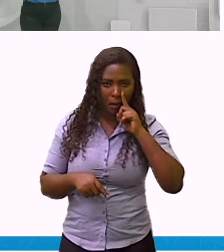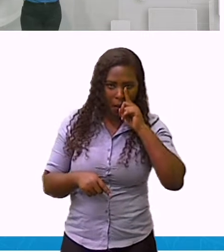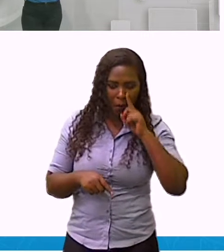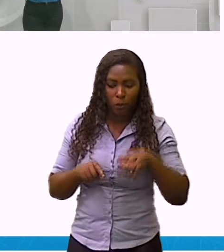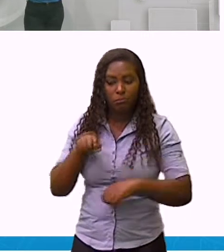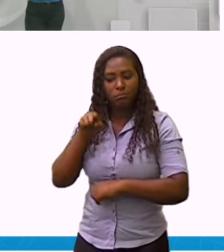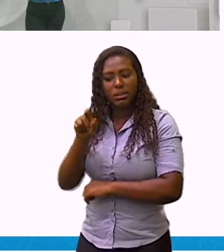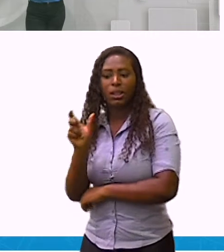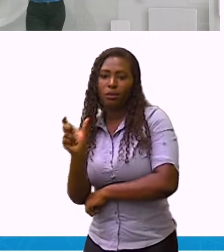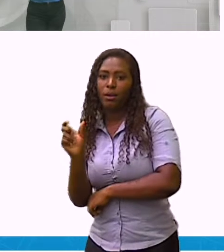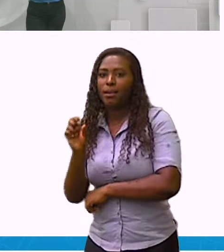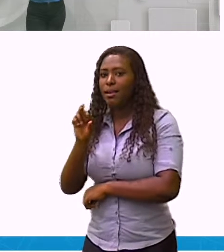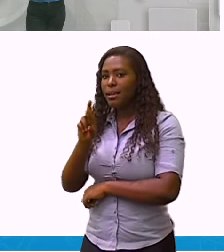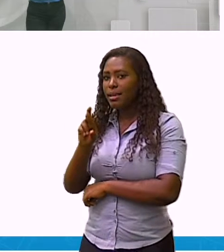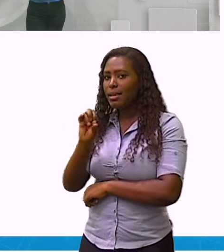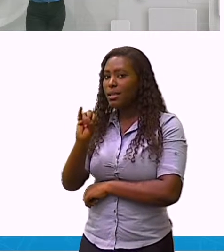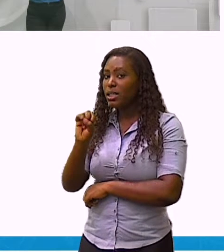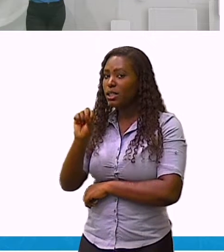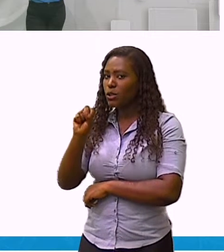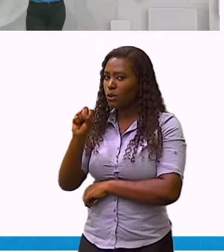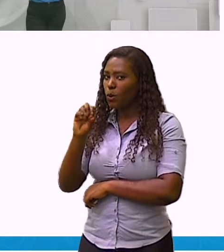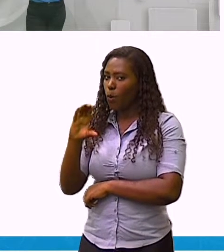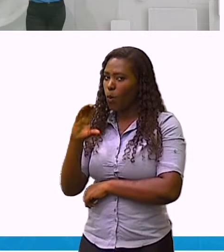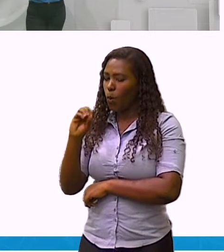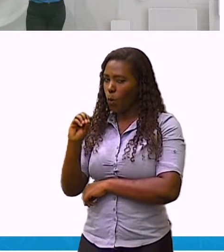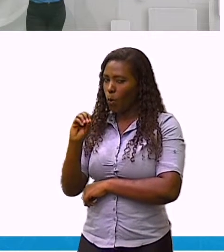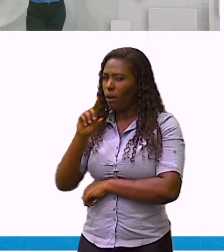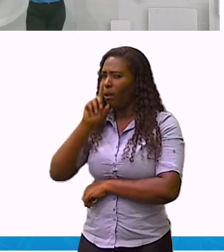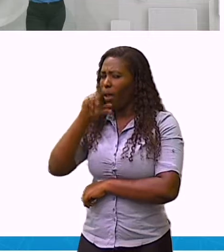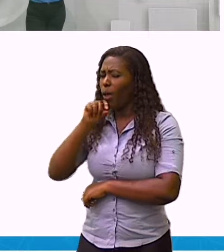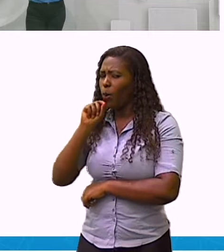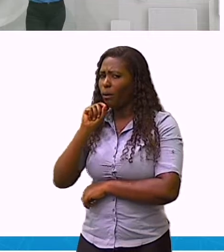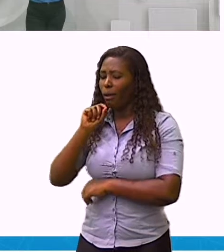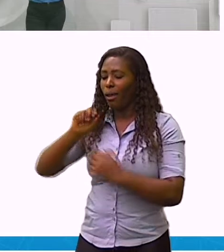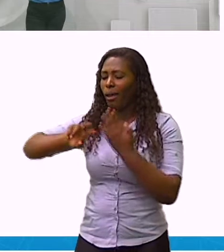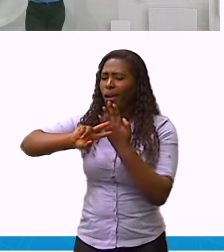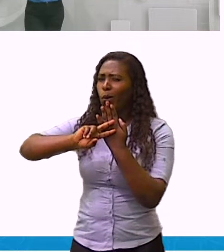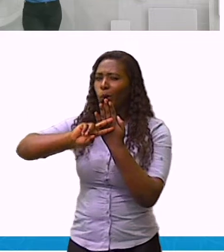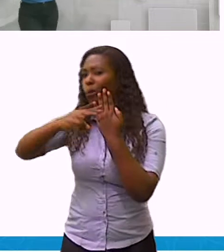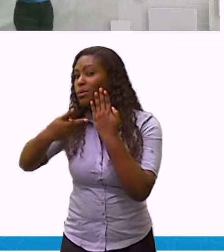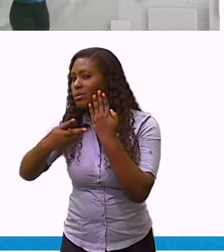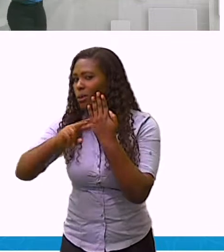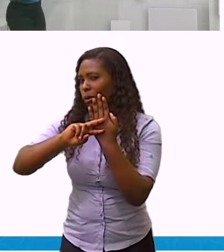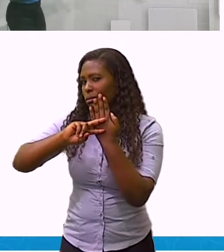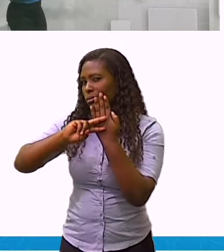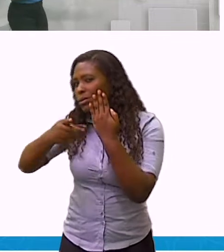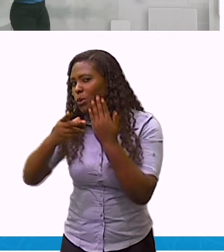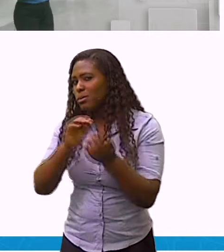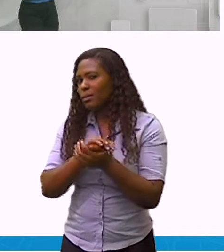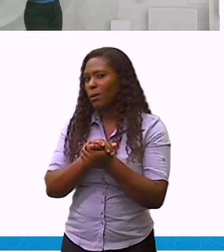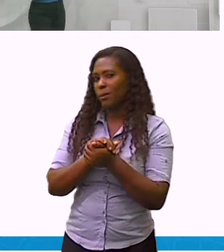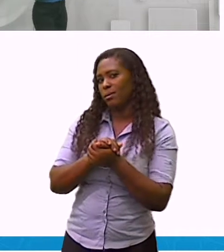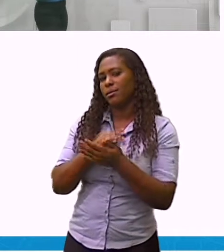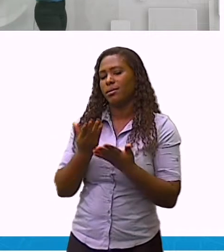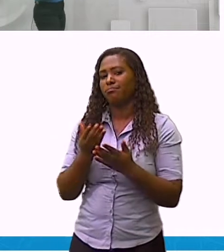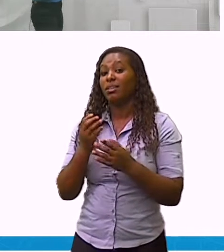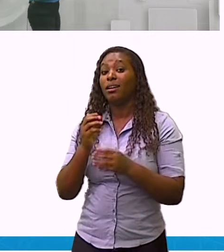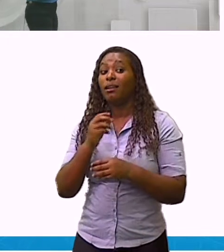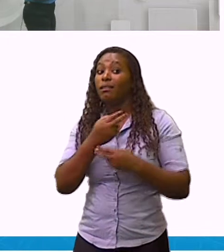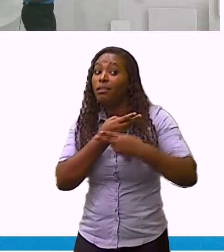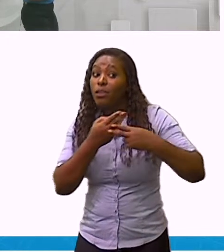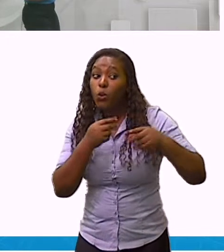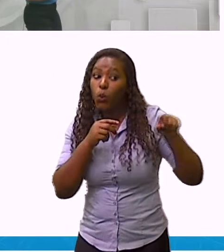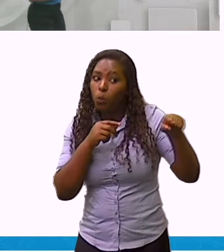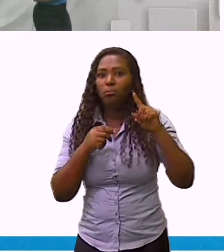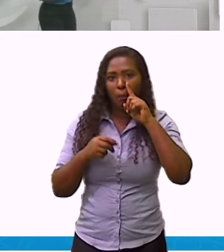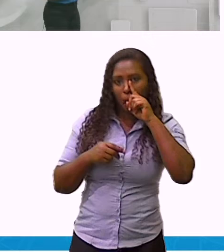probabilidade versus a consequência. Para que isso ficasse bem explicado para vocês, eu trouxe aqui uma imagem. Então,